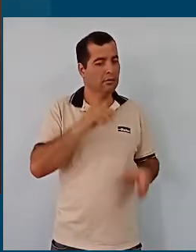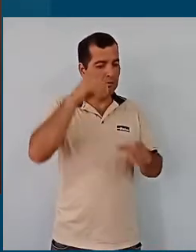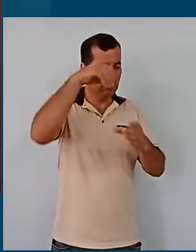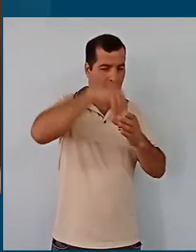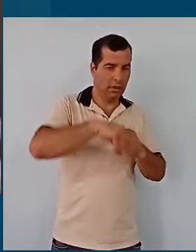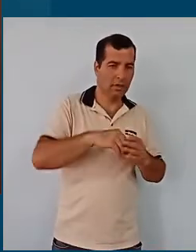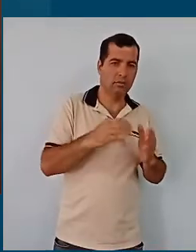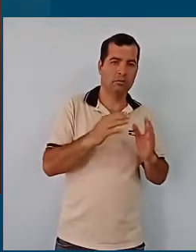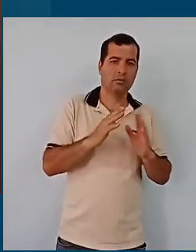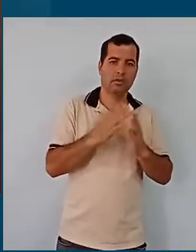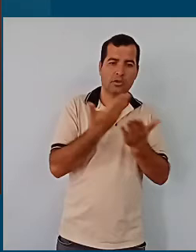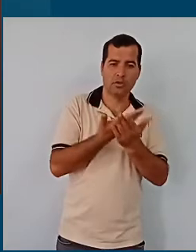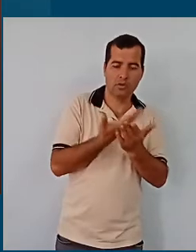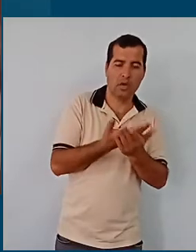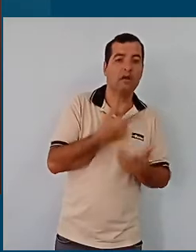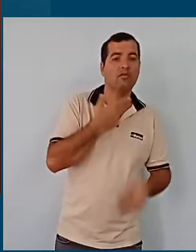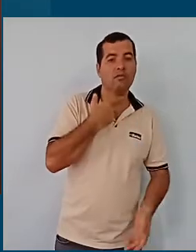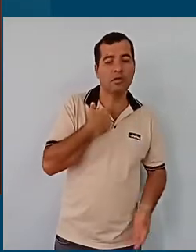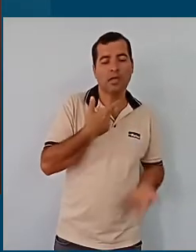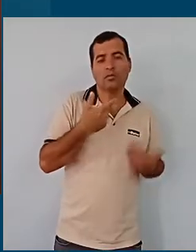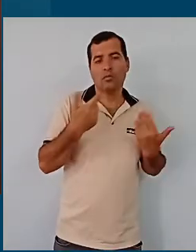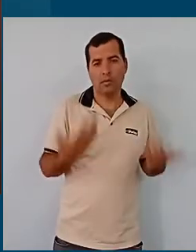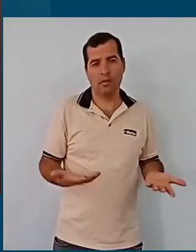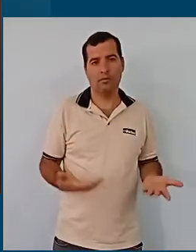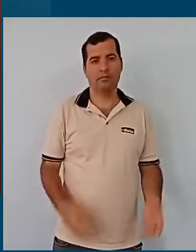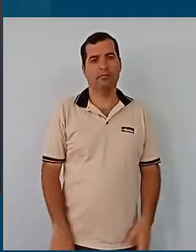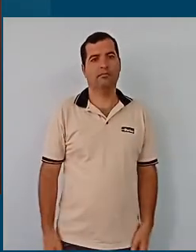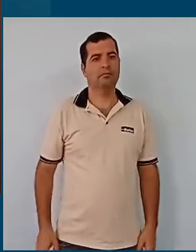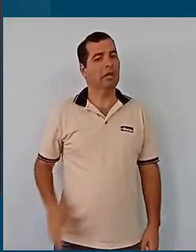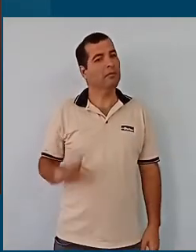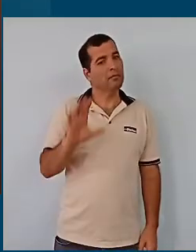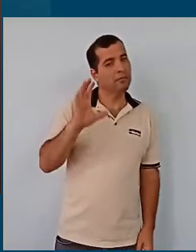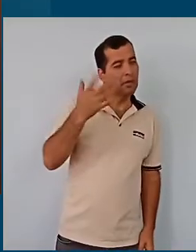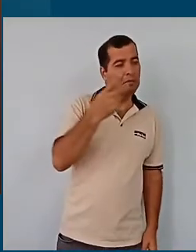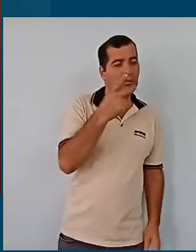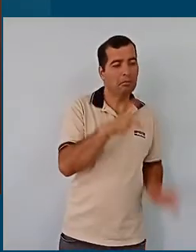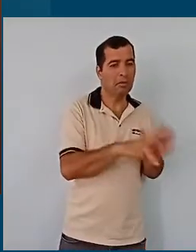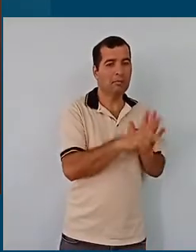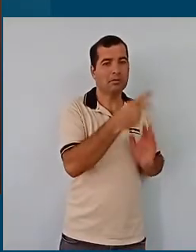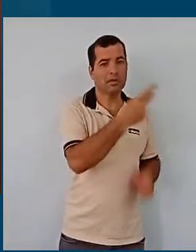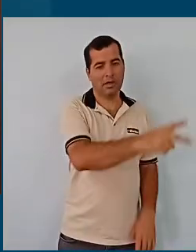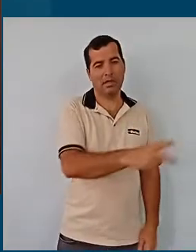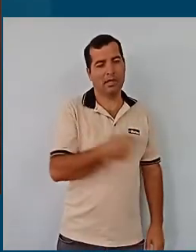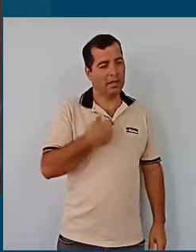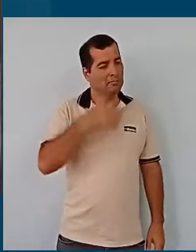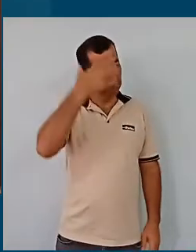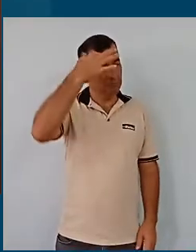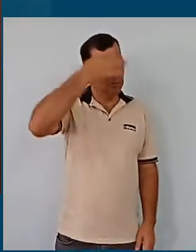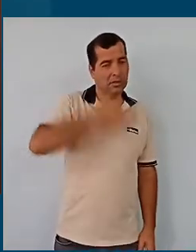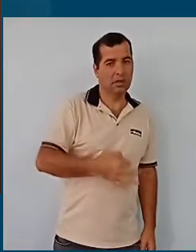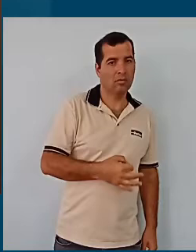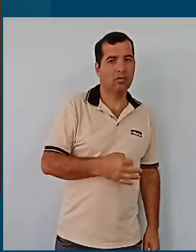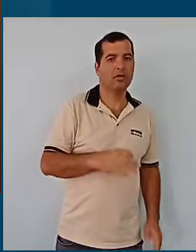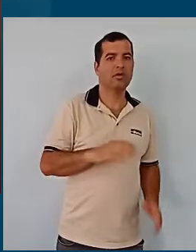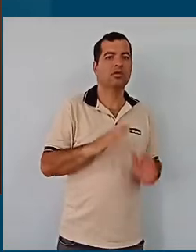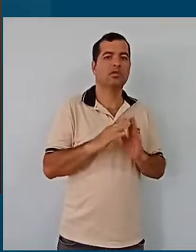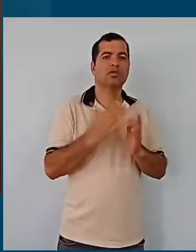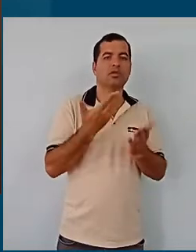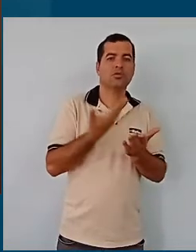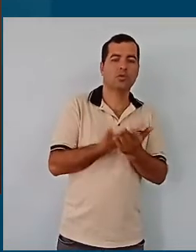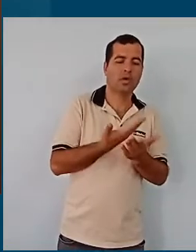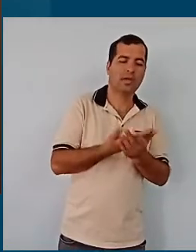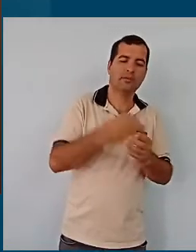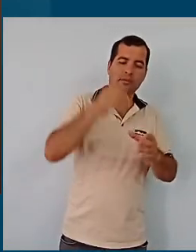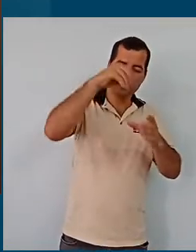o que elas querem fazer num determinado tempo que elas estão na escola. Tempo de estudo autônomo,